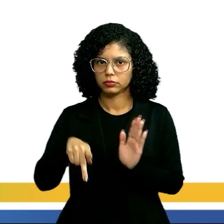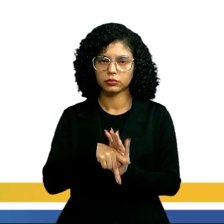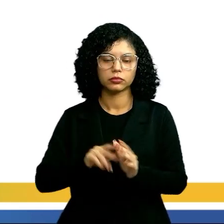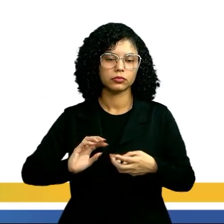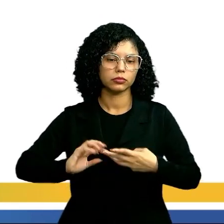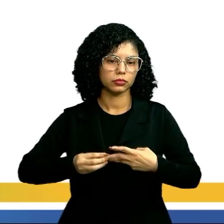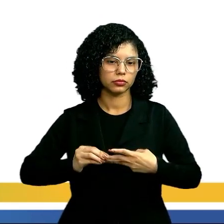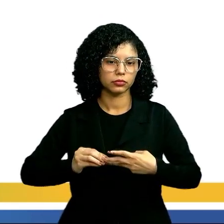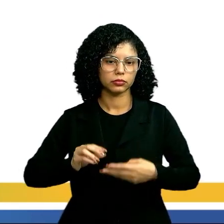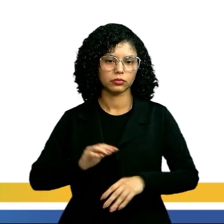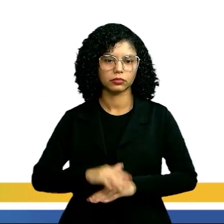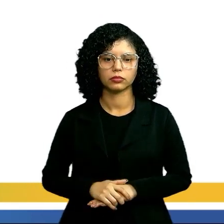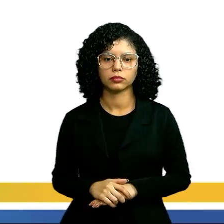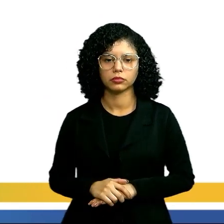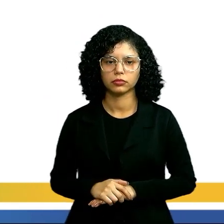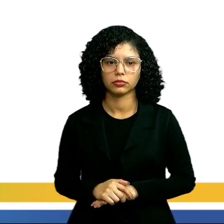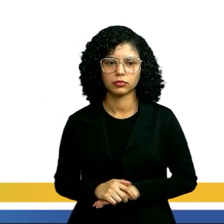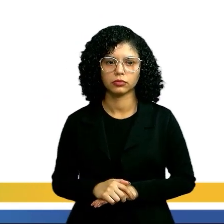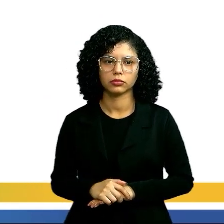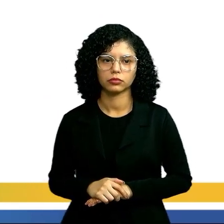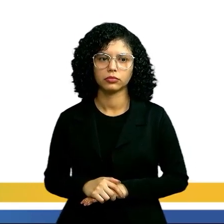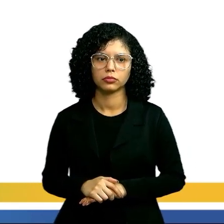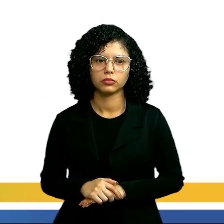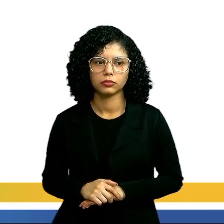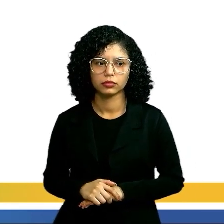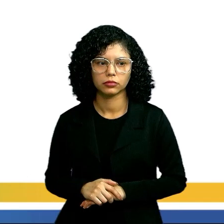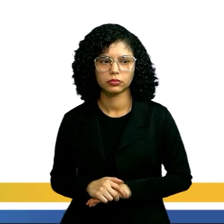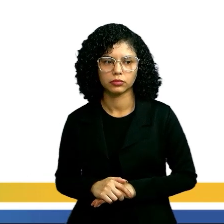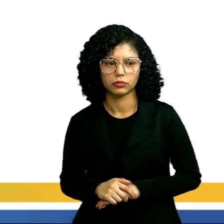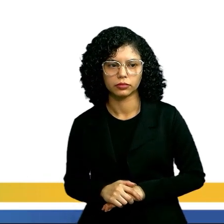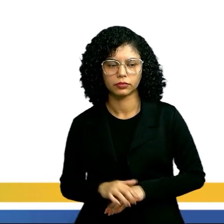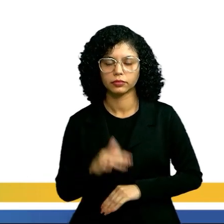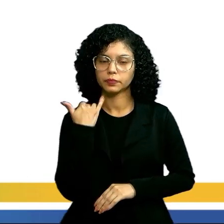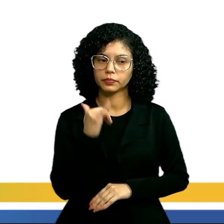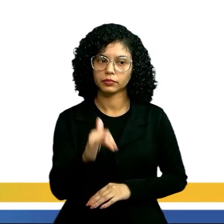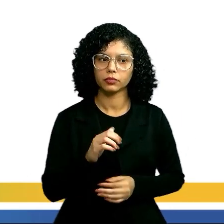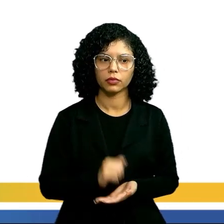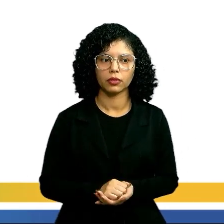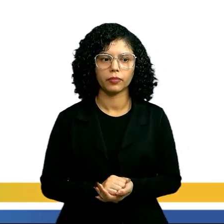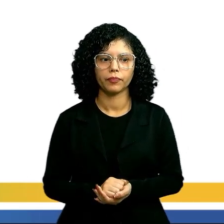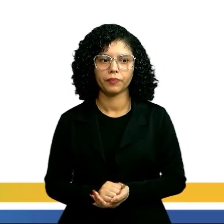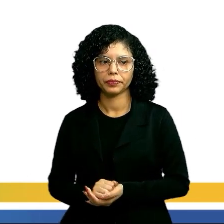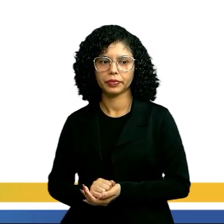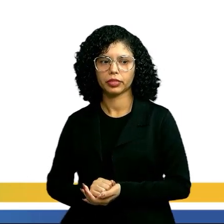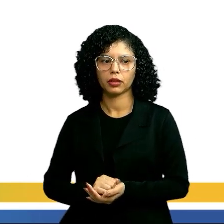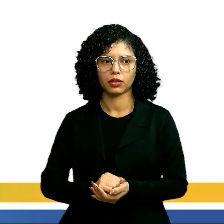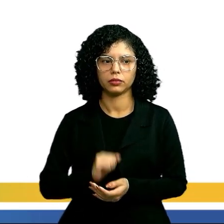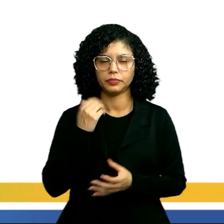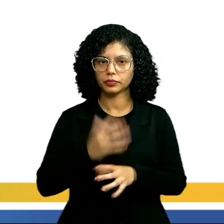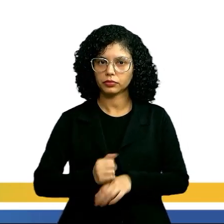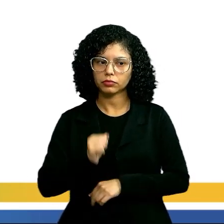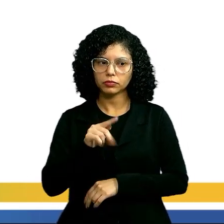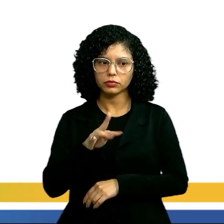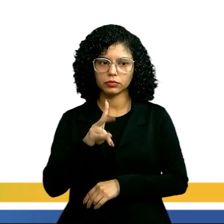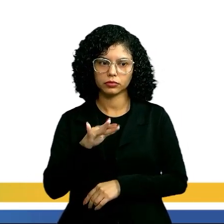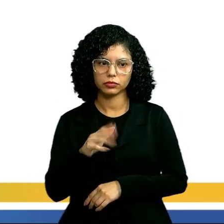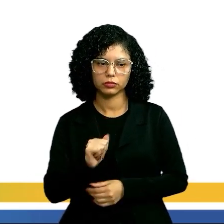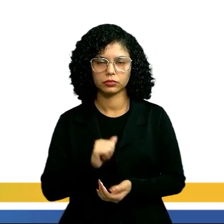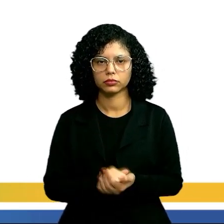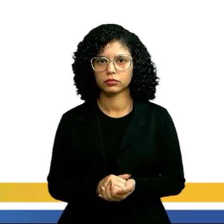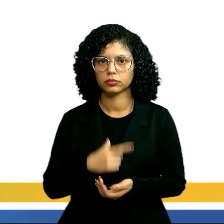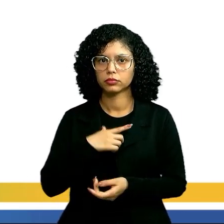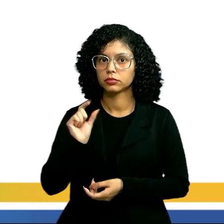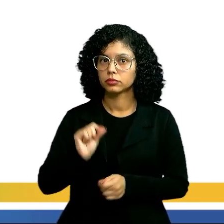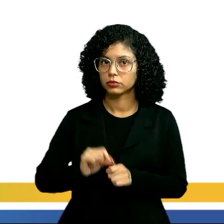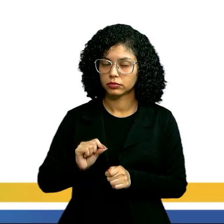celular não vai ser representado nesse fluxo de energia. Da fermentação lática